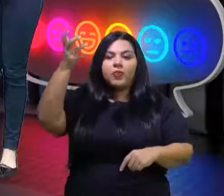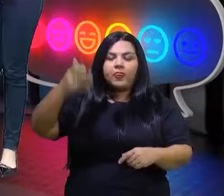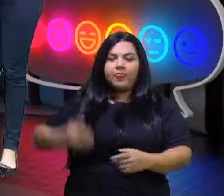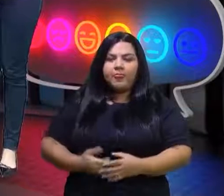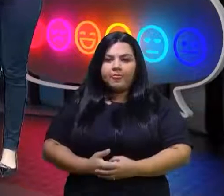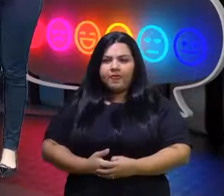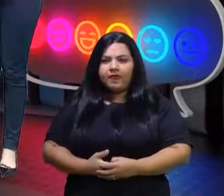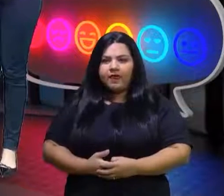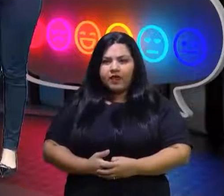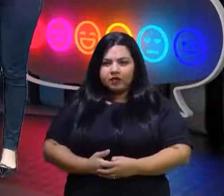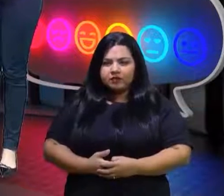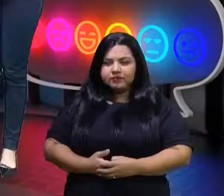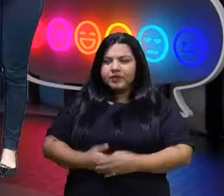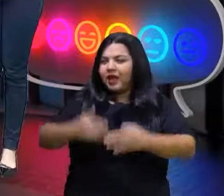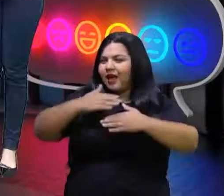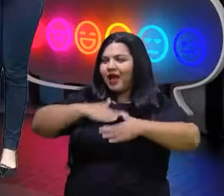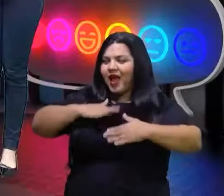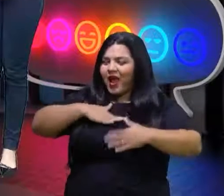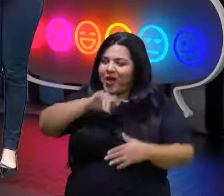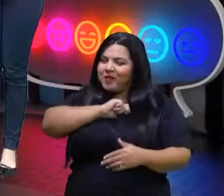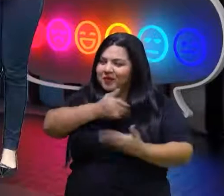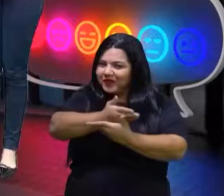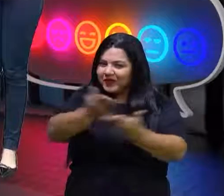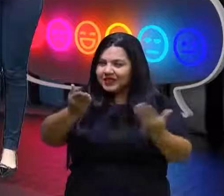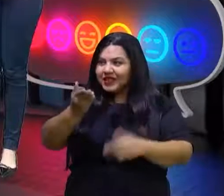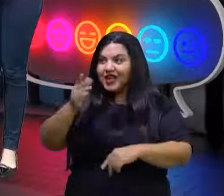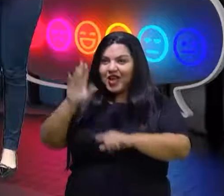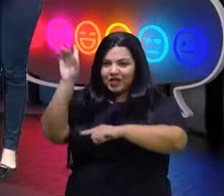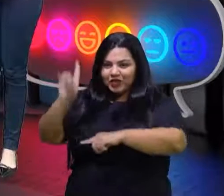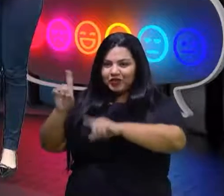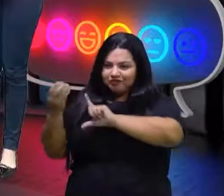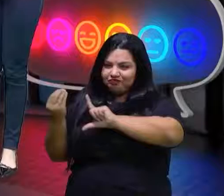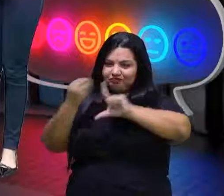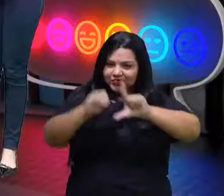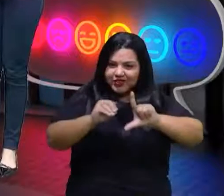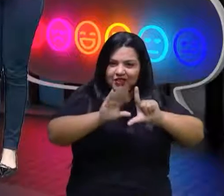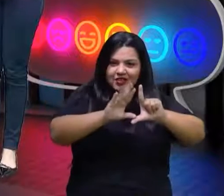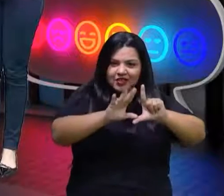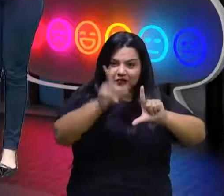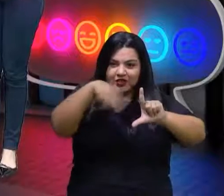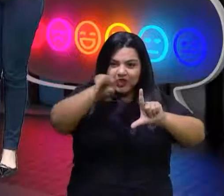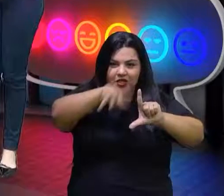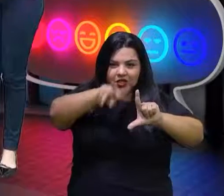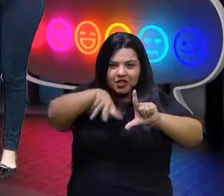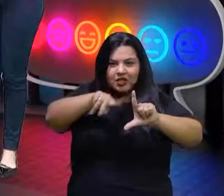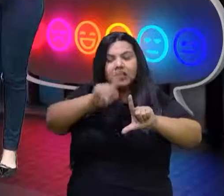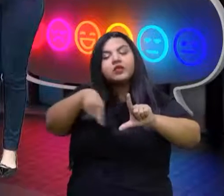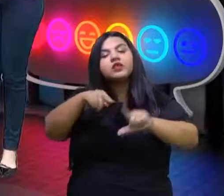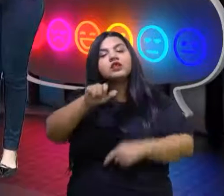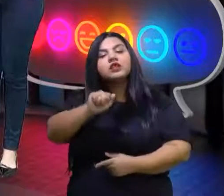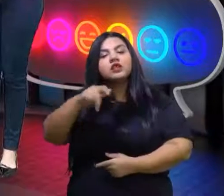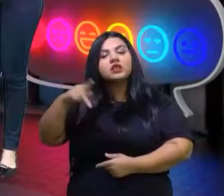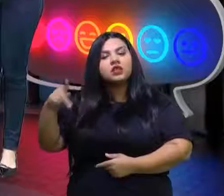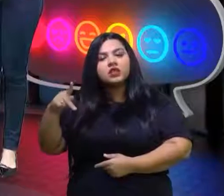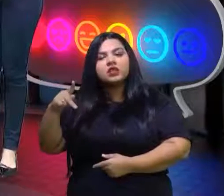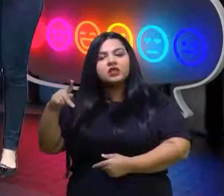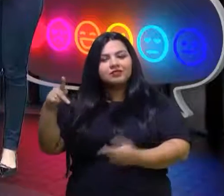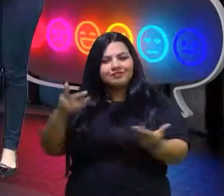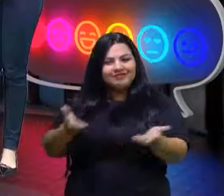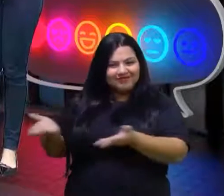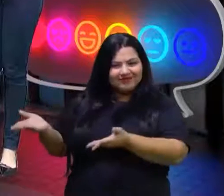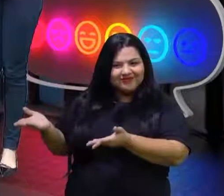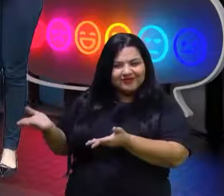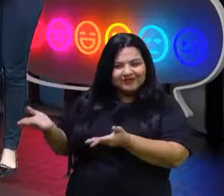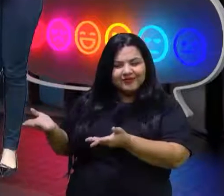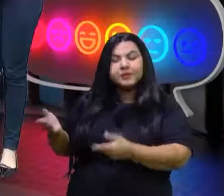né? Ela vai já colocar aqui no cantinho para vocês continuarem fazendo a leitura. Nesse aplicativo, tá aí, ó, ela acabou